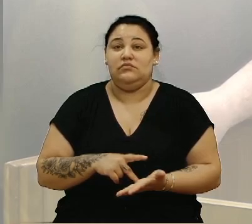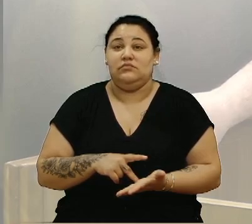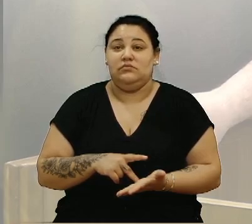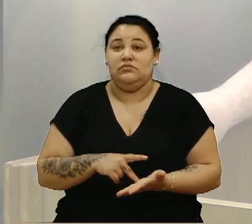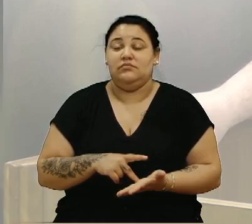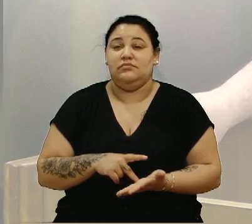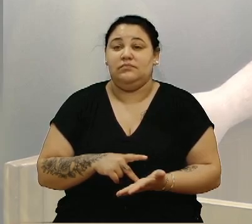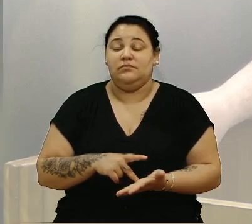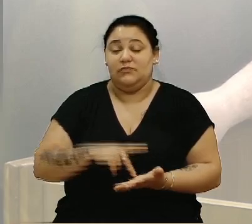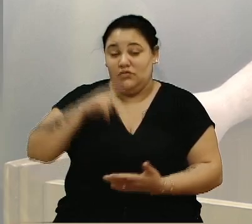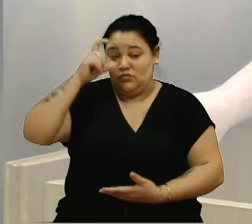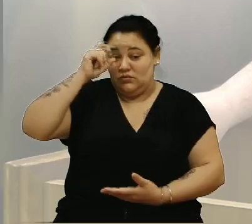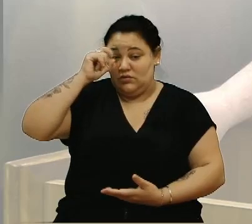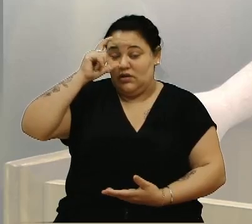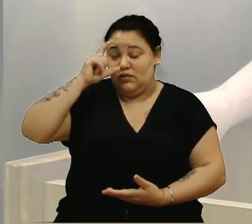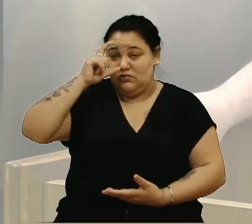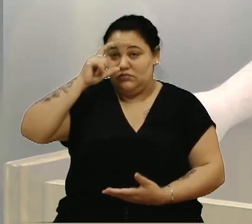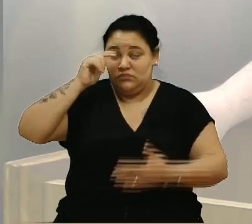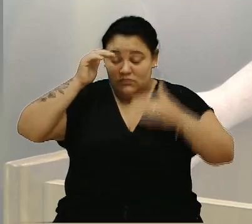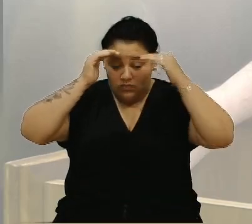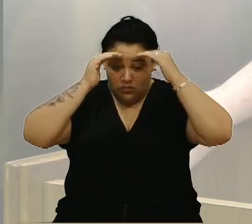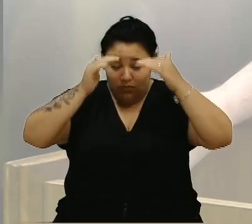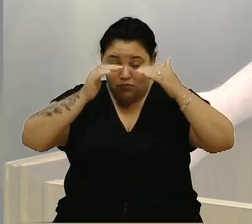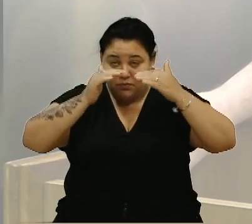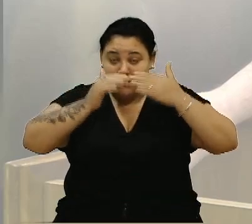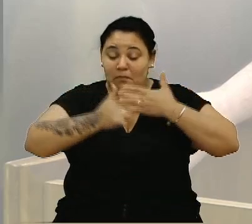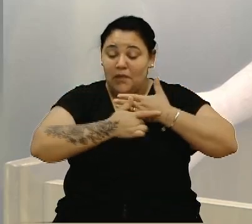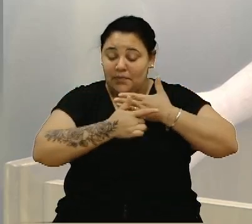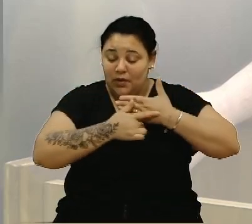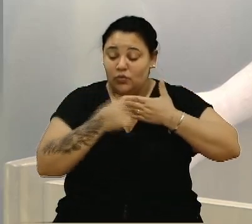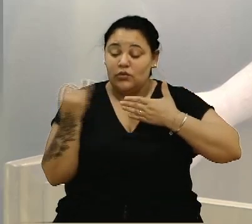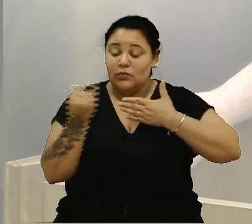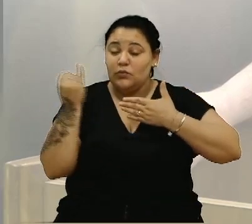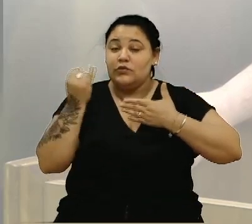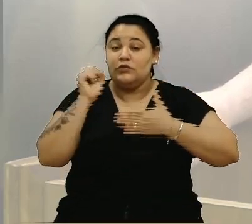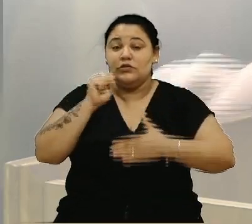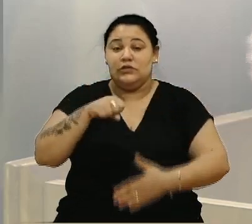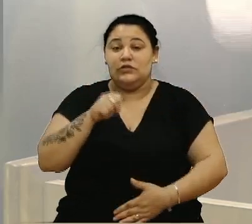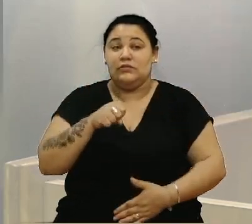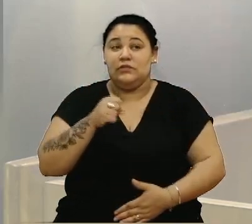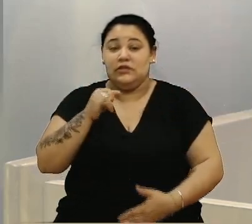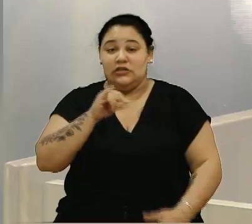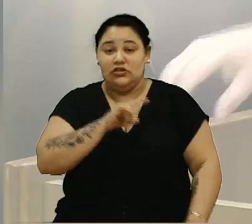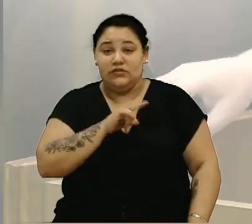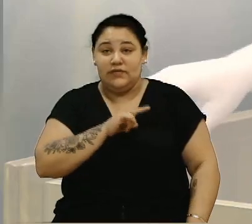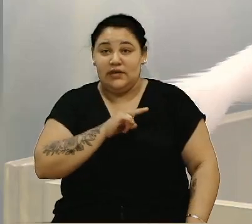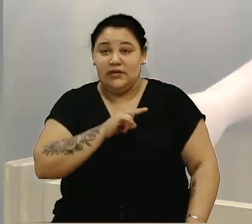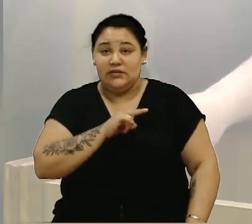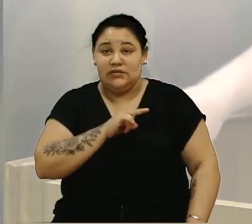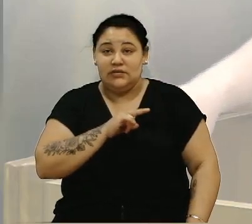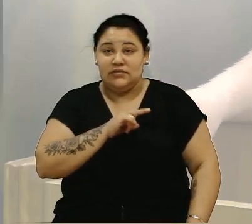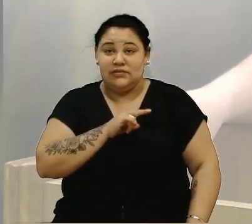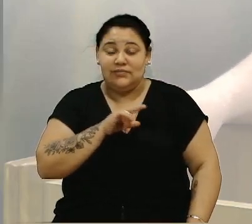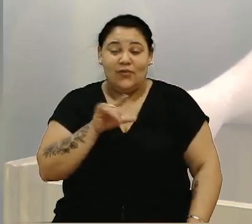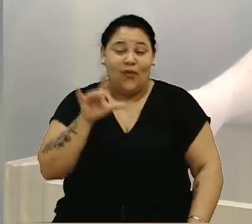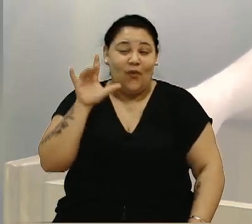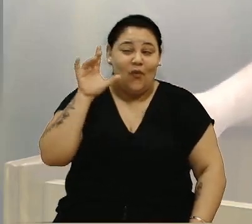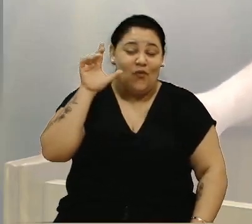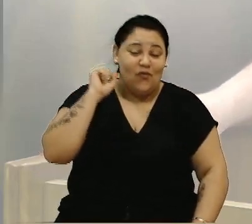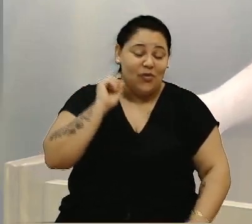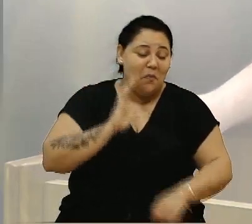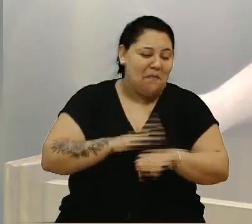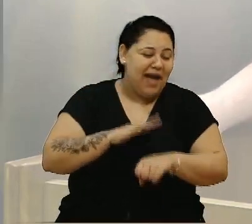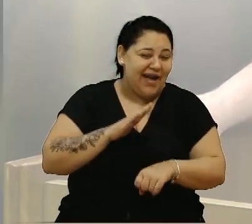o candidato Schalco cumpriu um papel importante e que talvez se tivesse se escutado um pouco mais, o resultado poderia ter sido